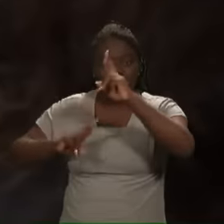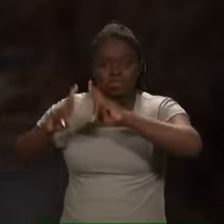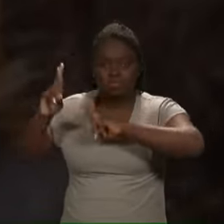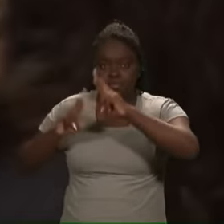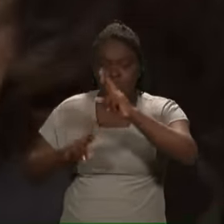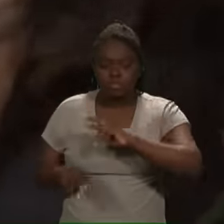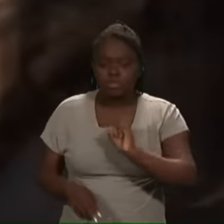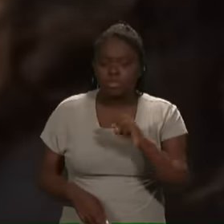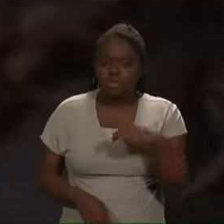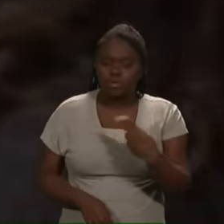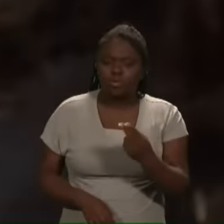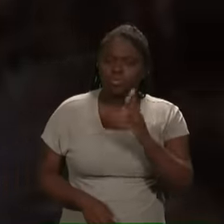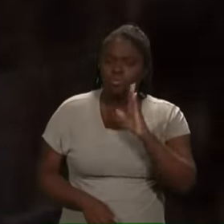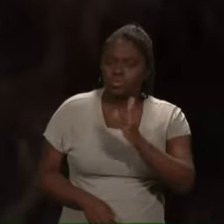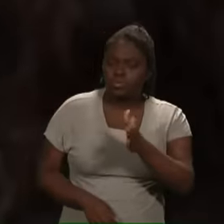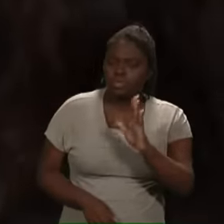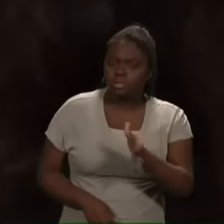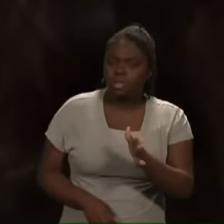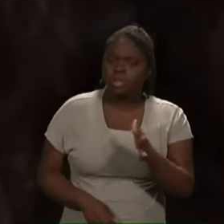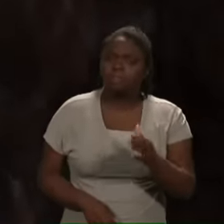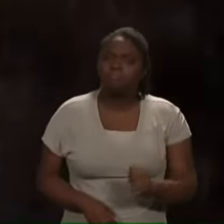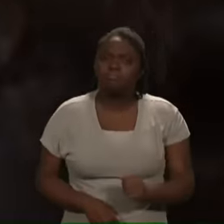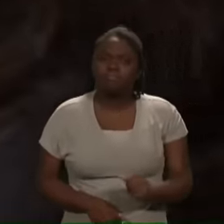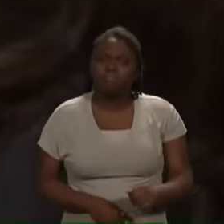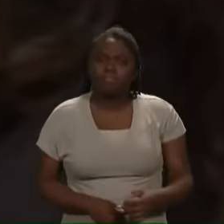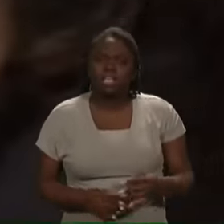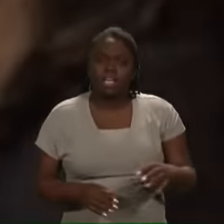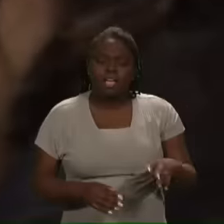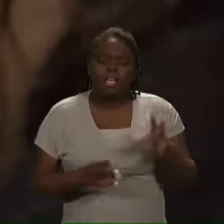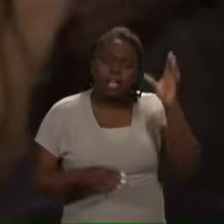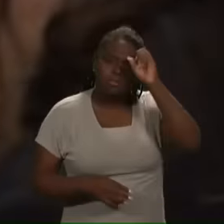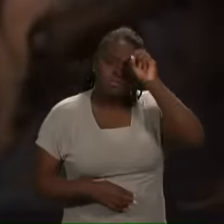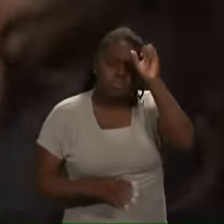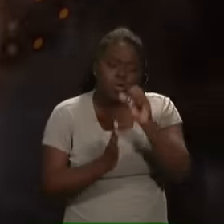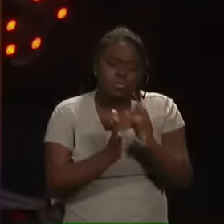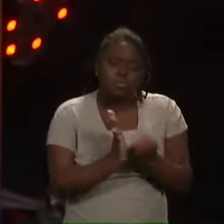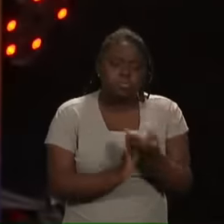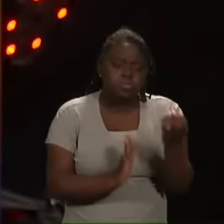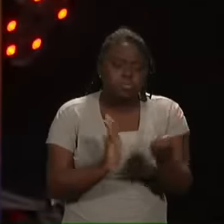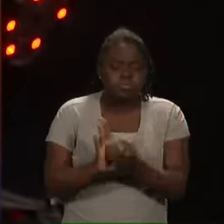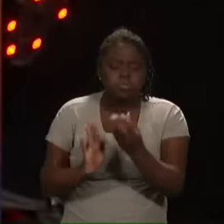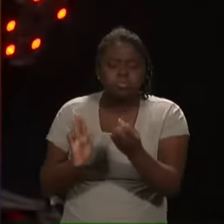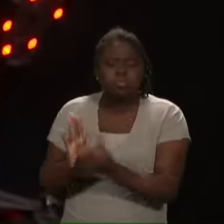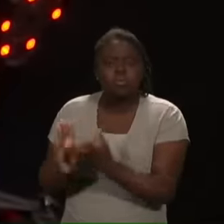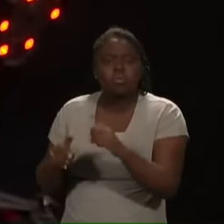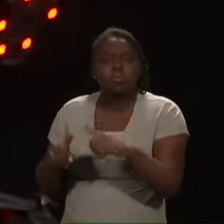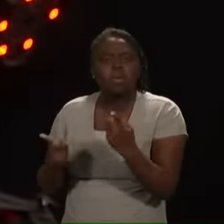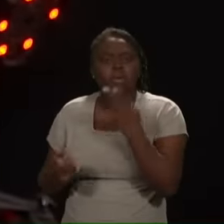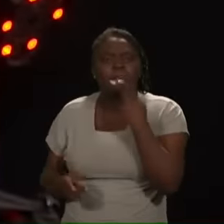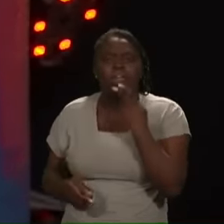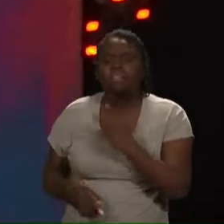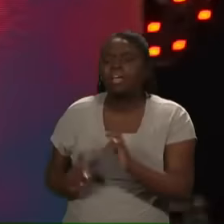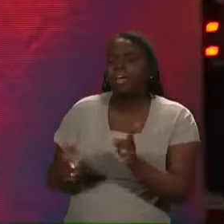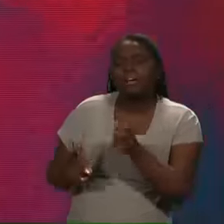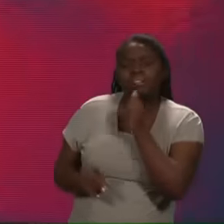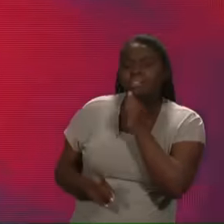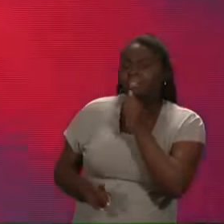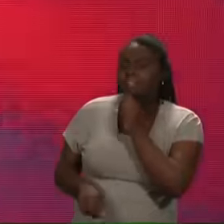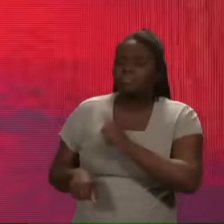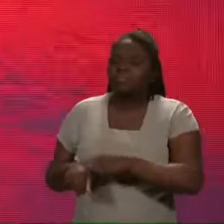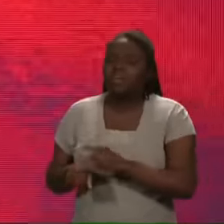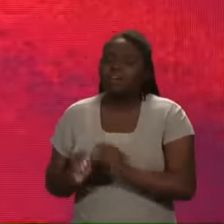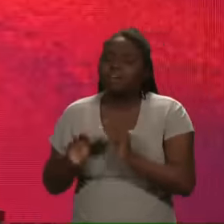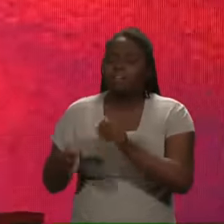Ou você que já ouviu tantas vezes do Evangelho, mas até hoje você diz, minha hora vai chegar, minha hora vai